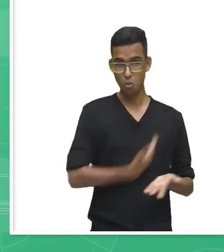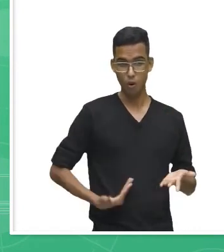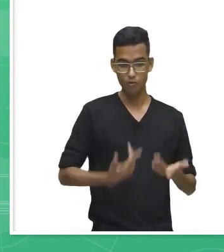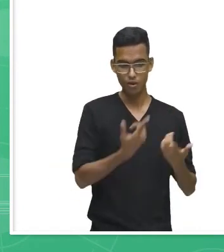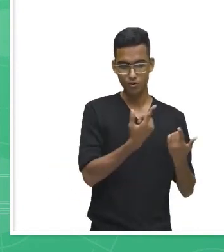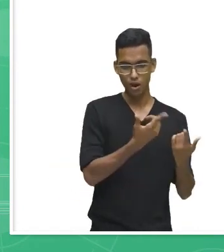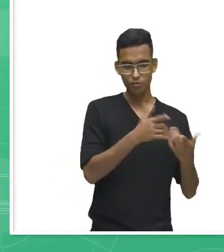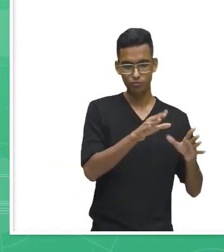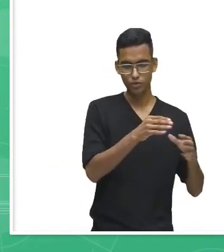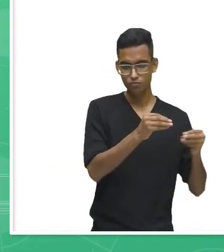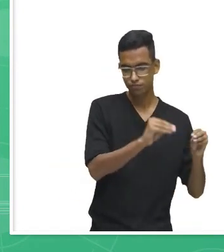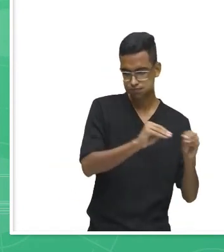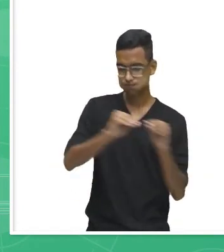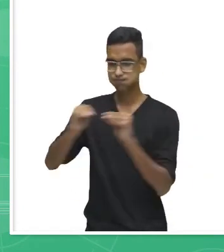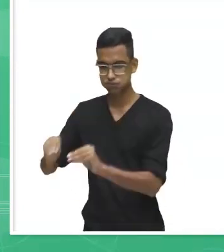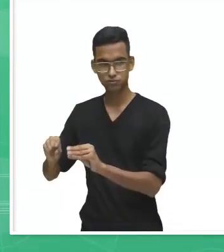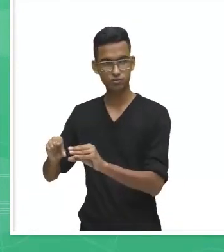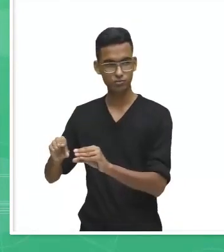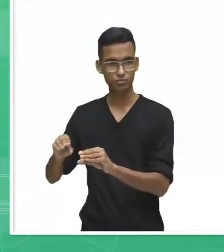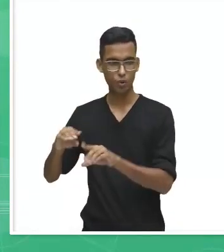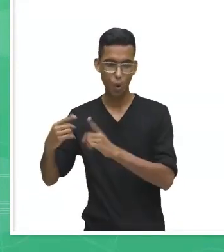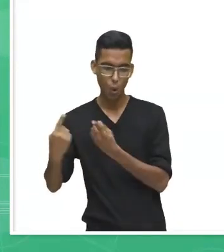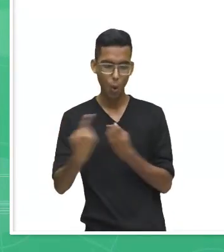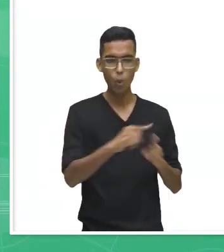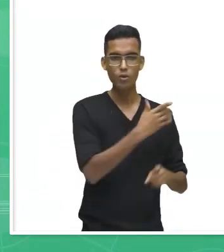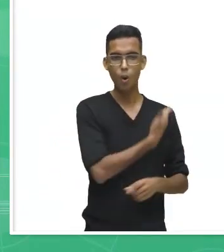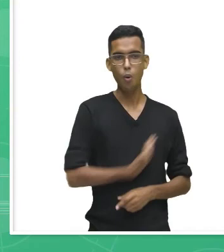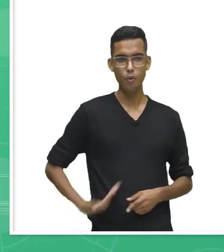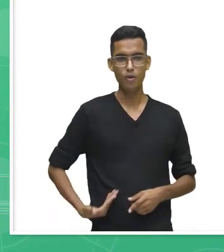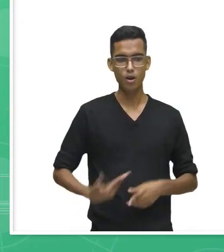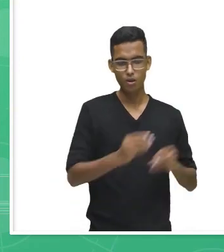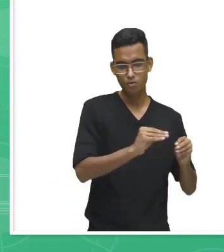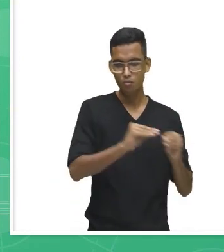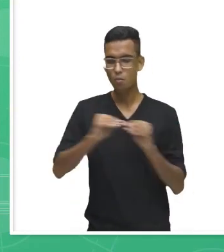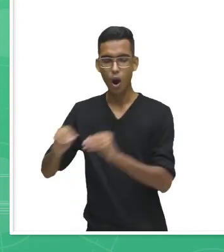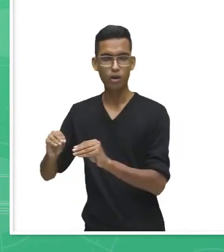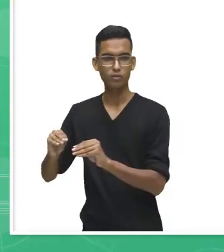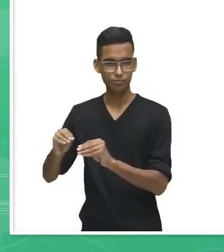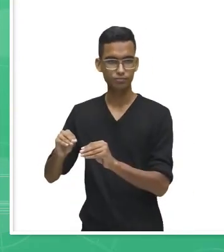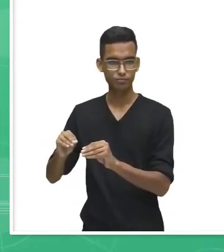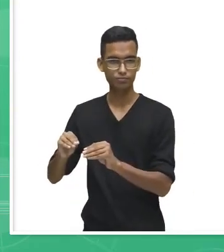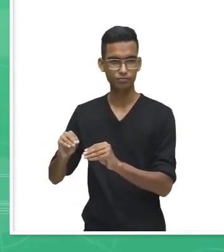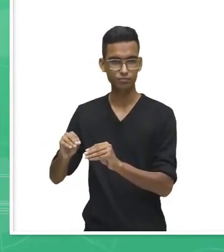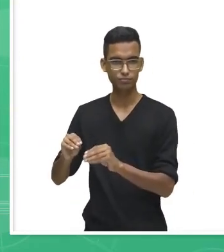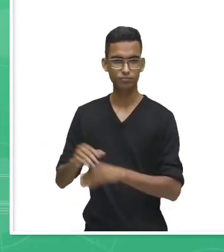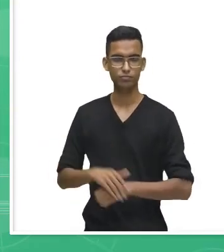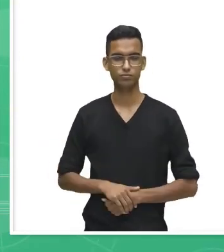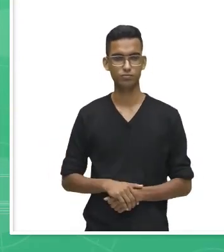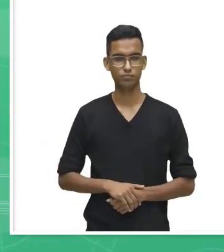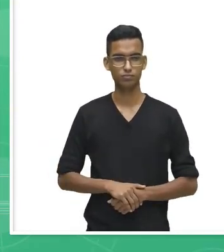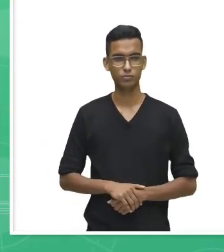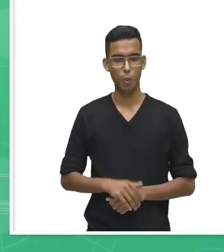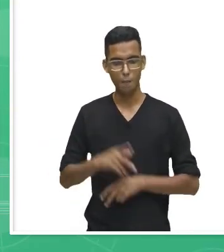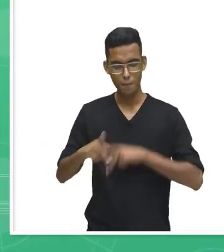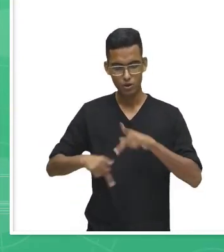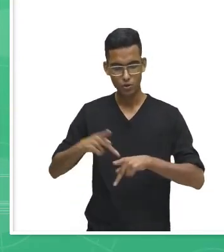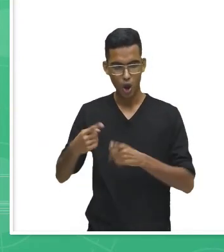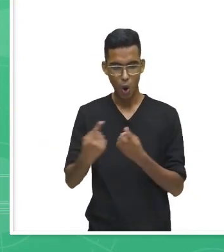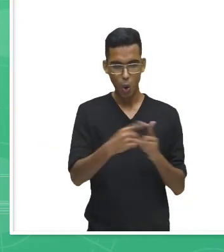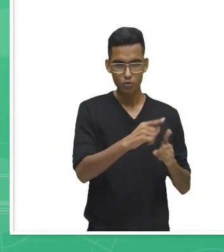revolucionários naquele momento. Então, a gente vai ver aqui no comentário da nossa questão que todos esses fatores, todos esses fatos ocorreram